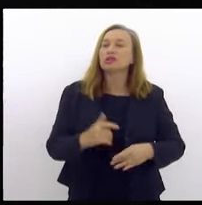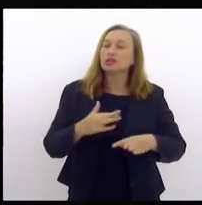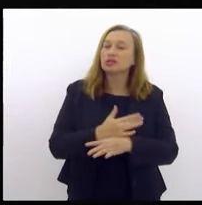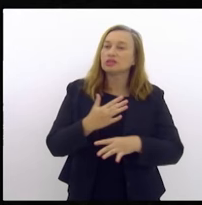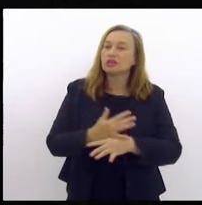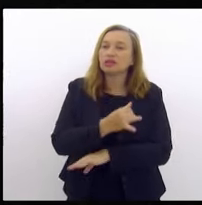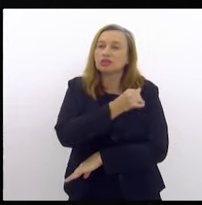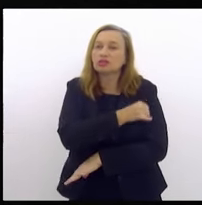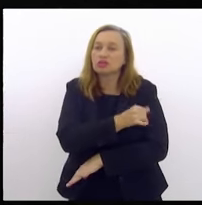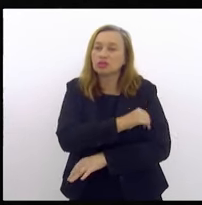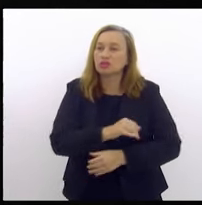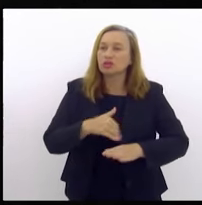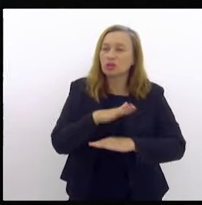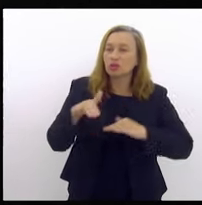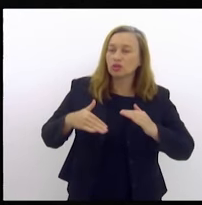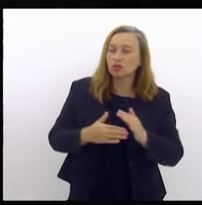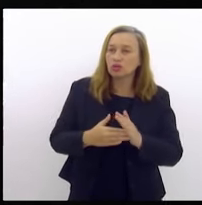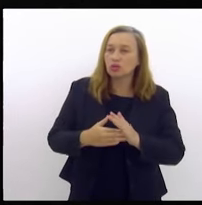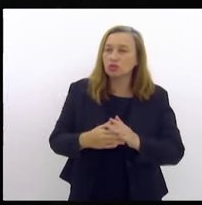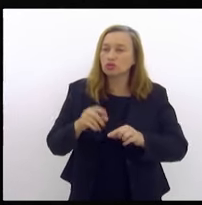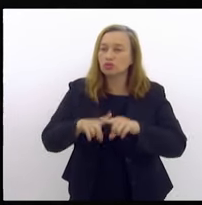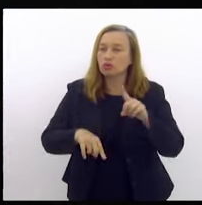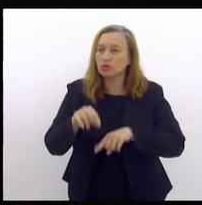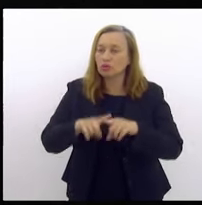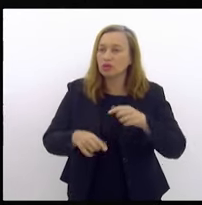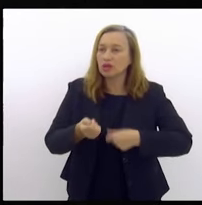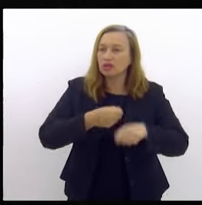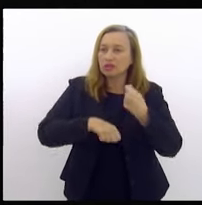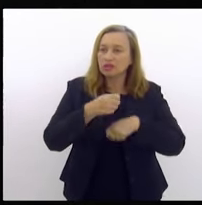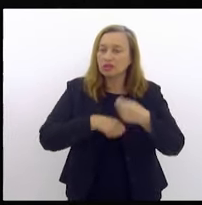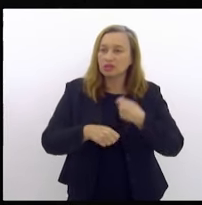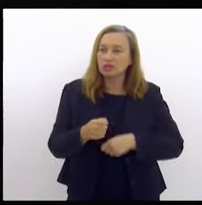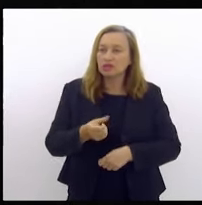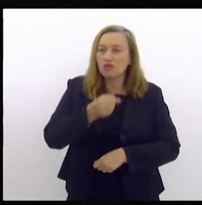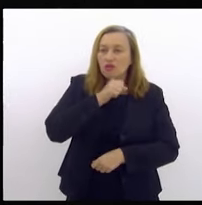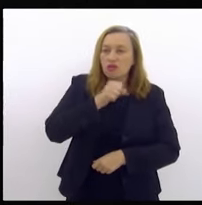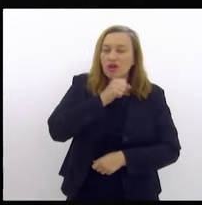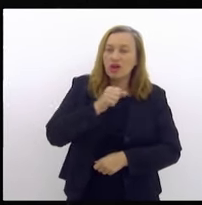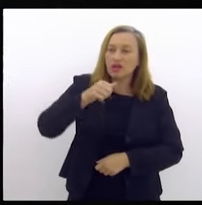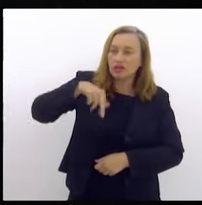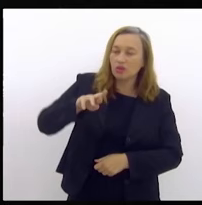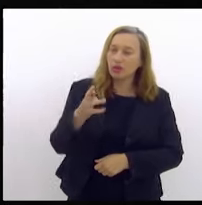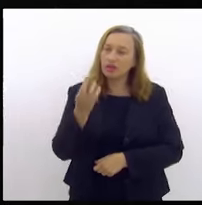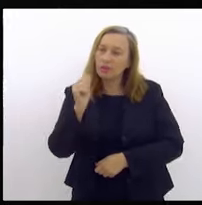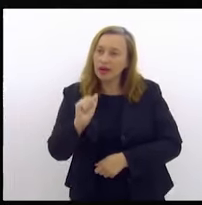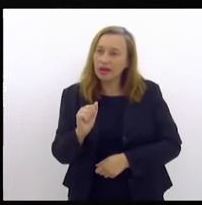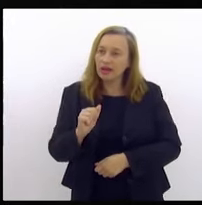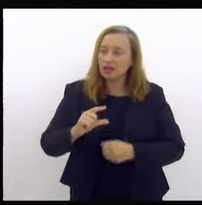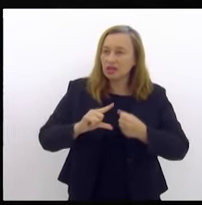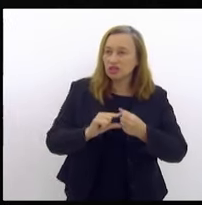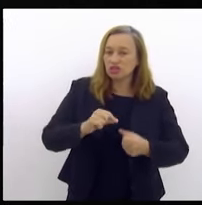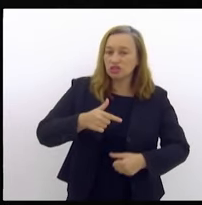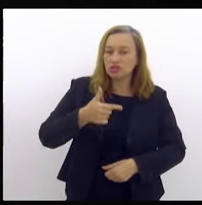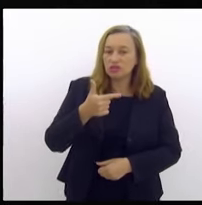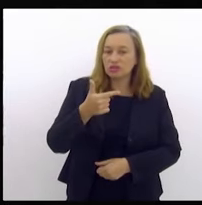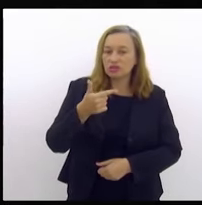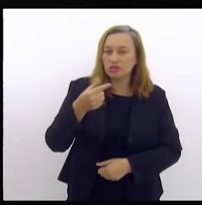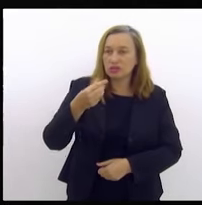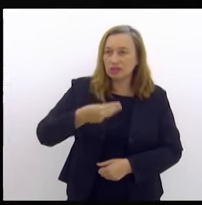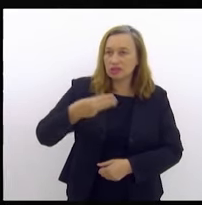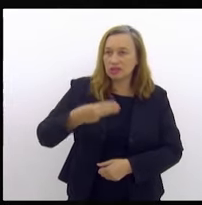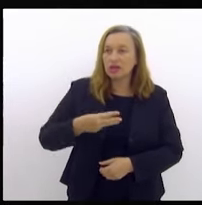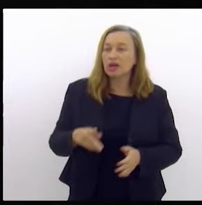do Rio de Janeiro e todos os bens serão administrados pelo antigo Estado da Guanabara. Se o artigo 13º é claro dizer,